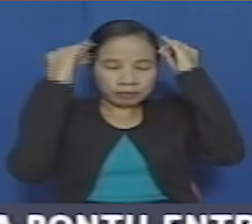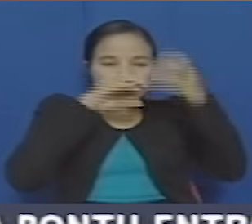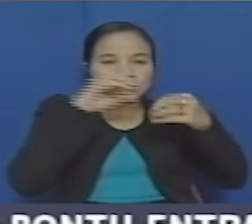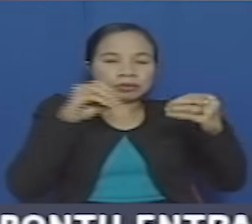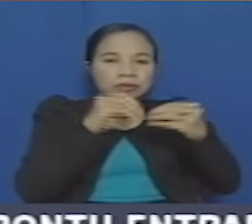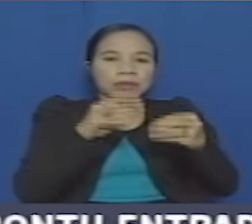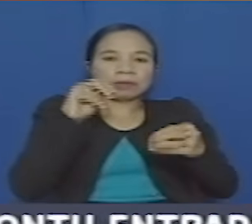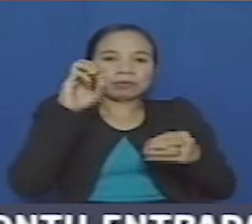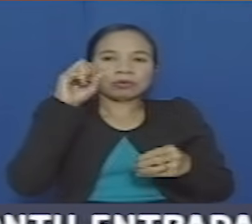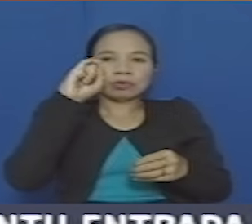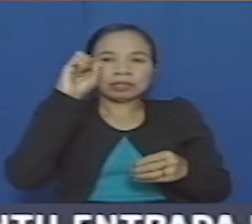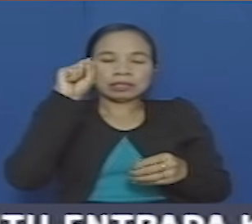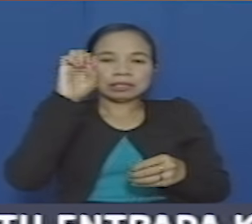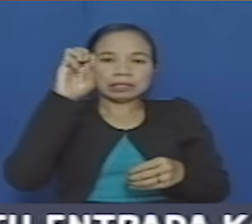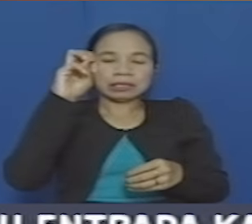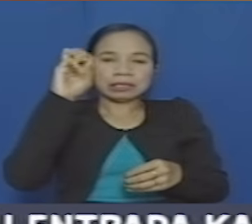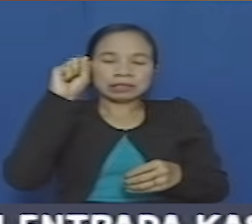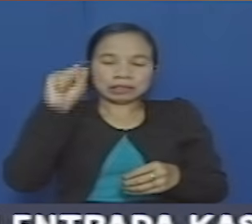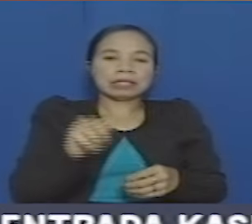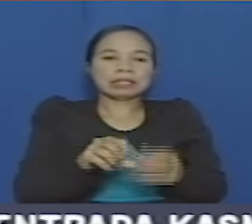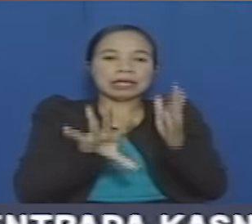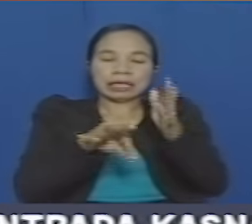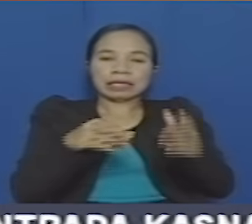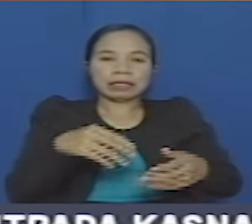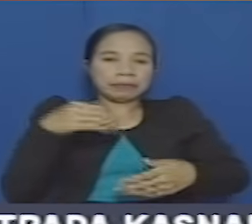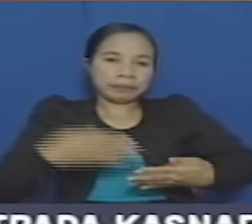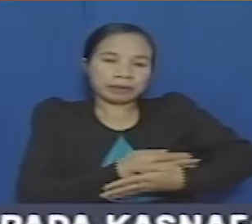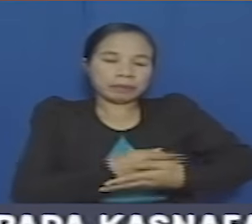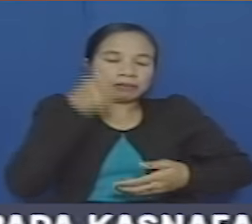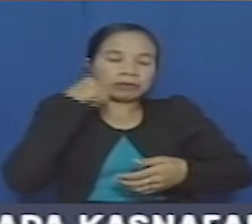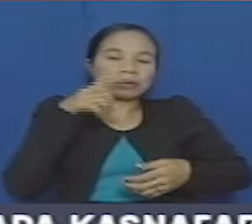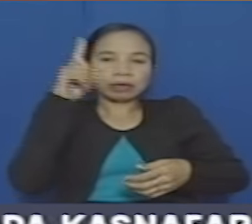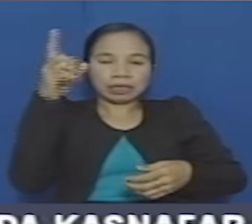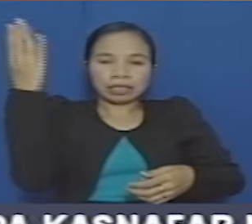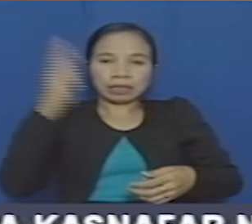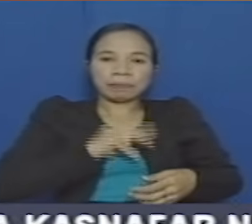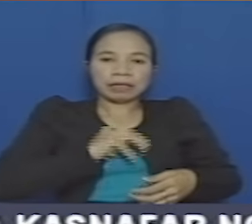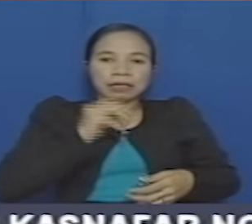Moisés do Santos Araújo é também bem feito e deu condição de aqui a Lisbuta que manleu a Nadili.